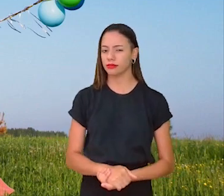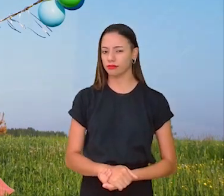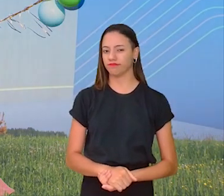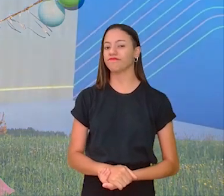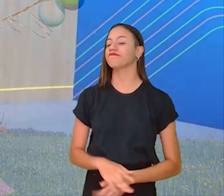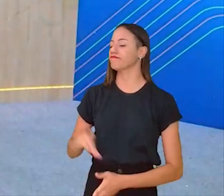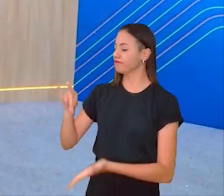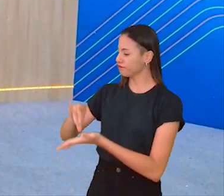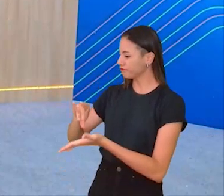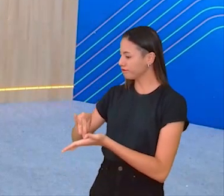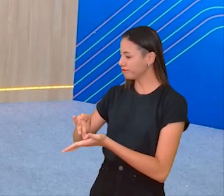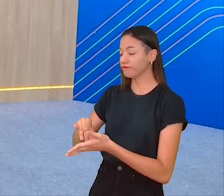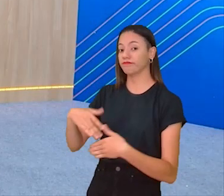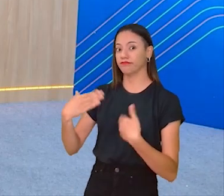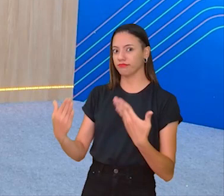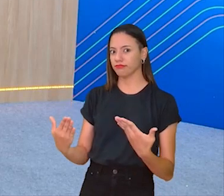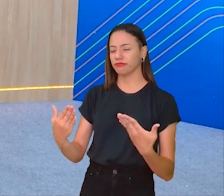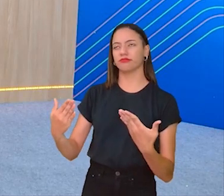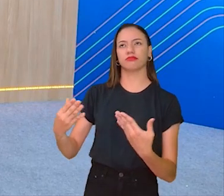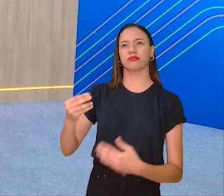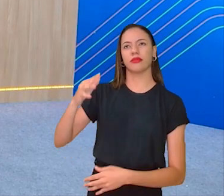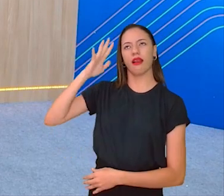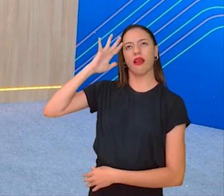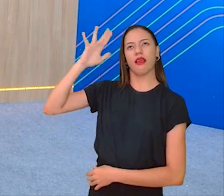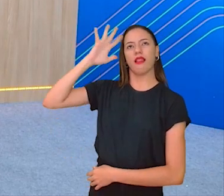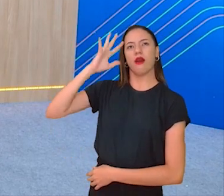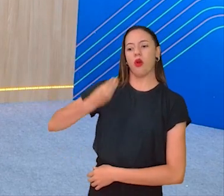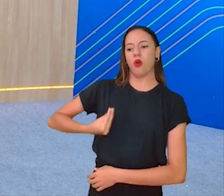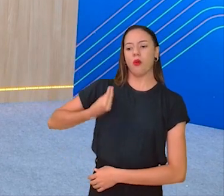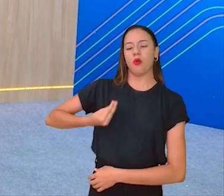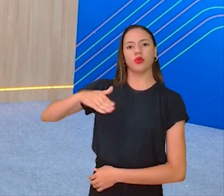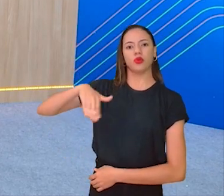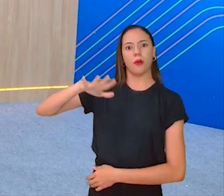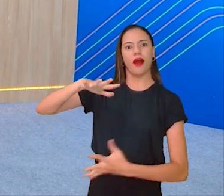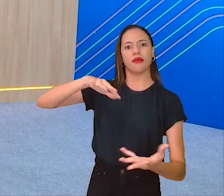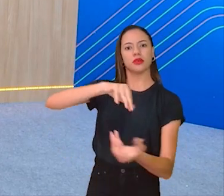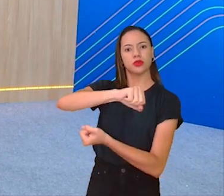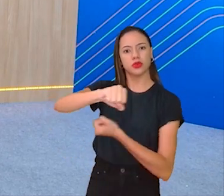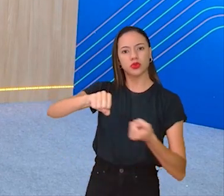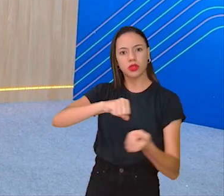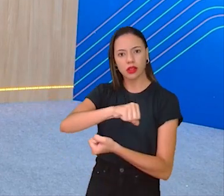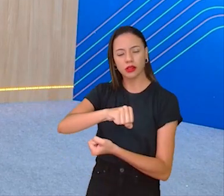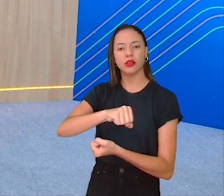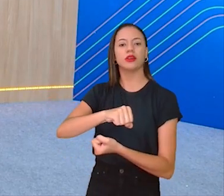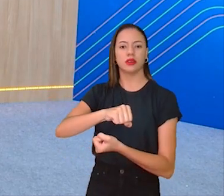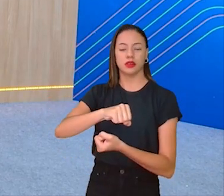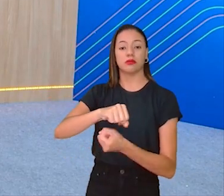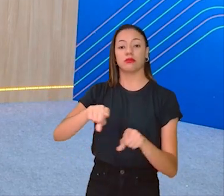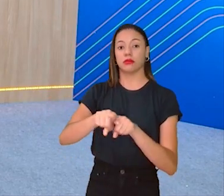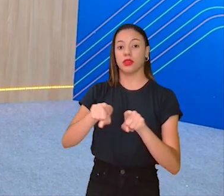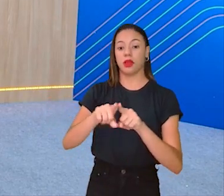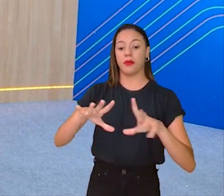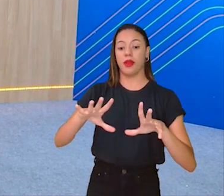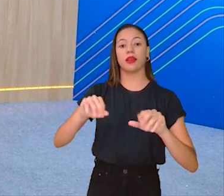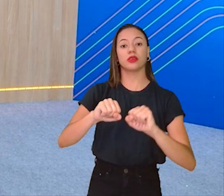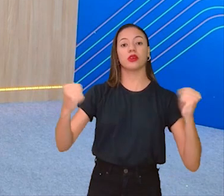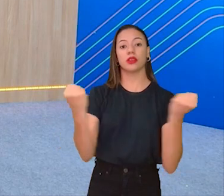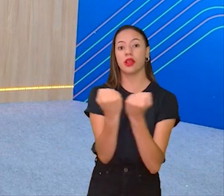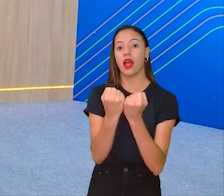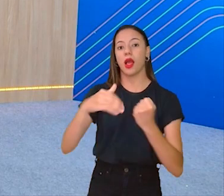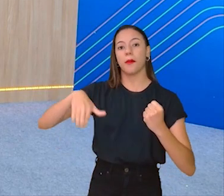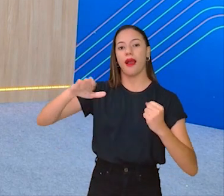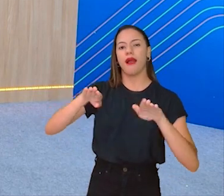né? Desde sonhar um mundo mais sustentável, desde sonhar, né, uma sociedade mais